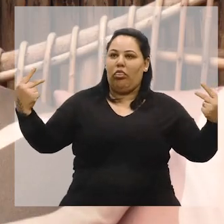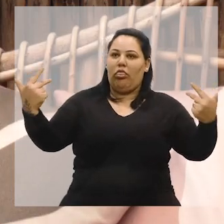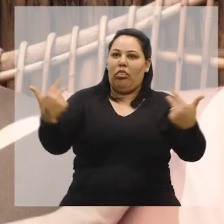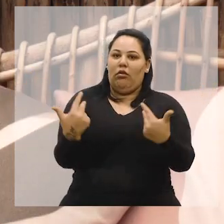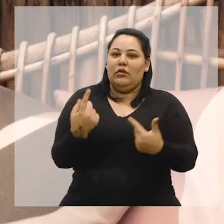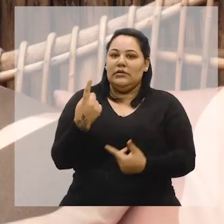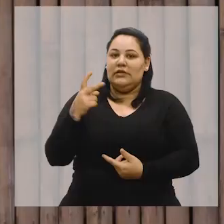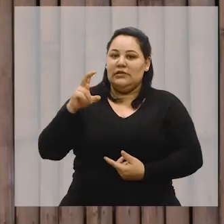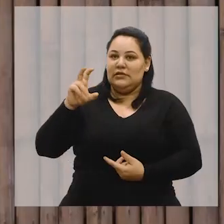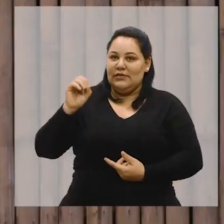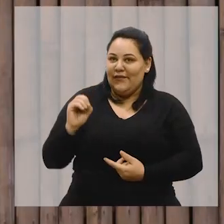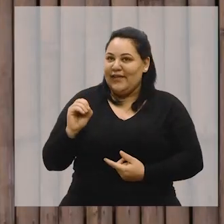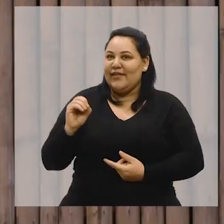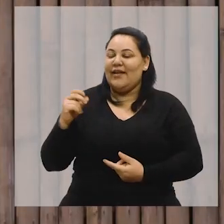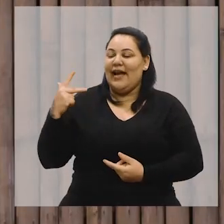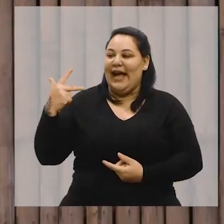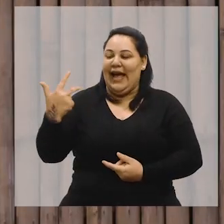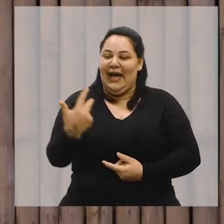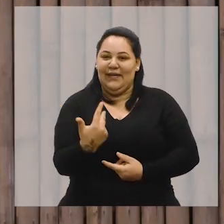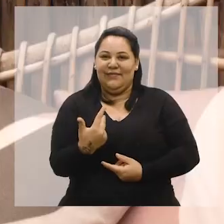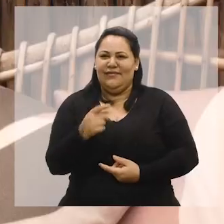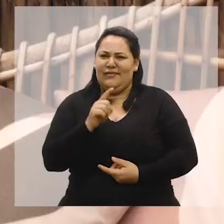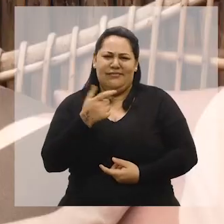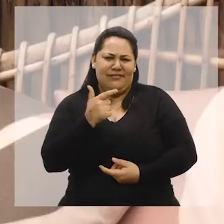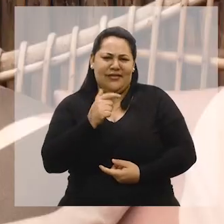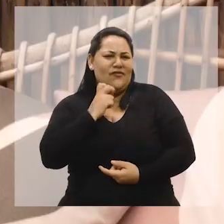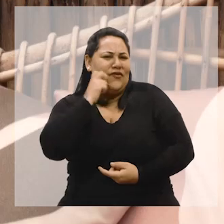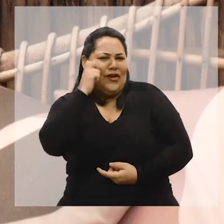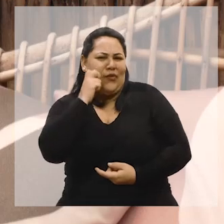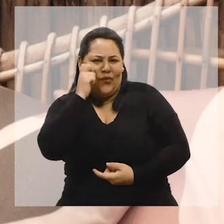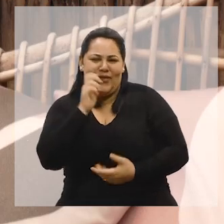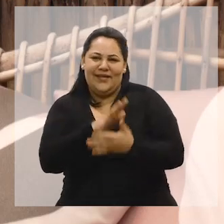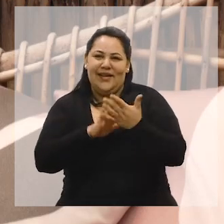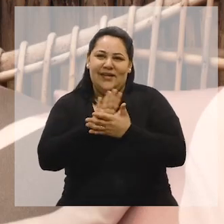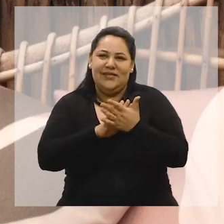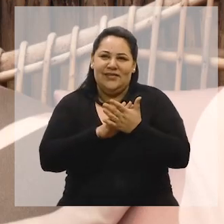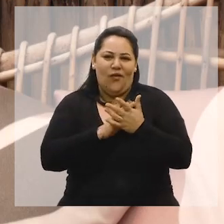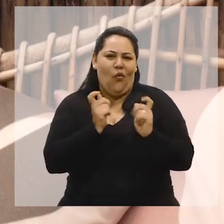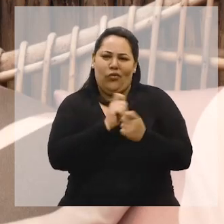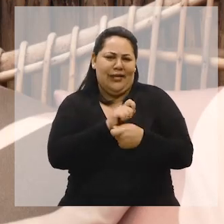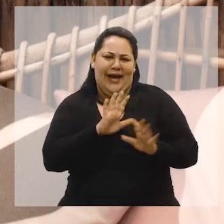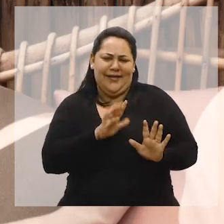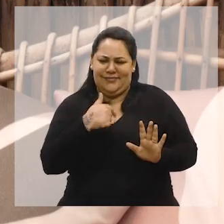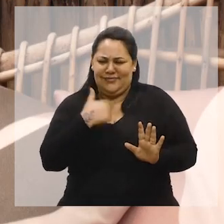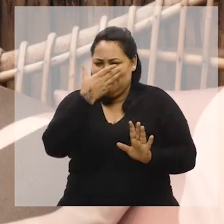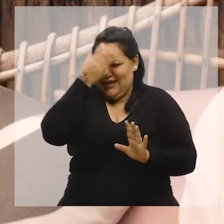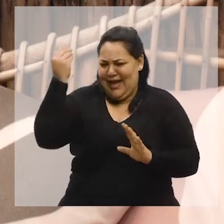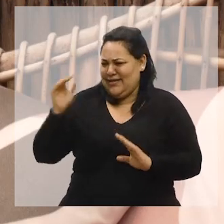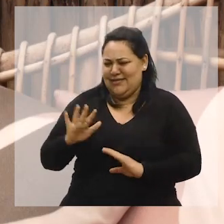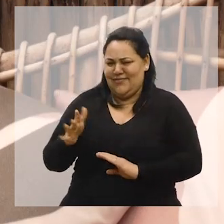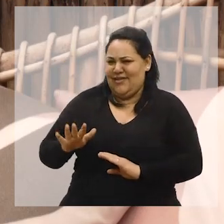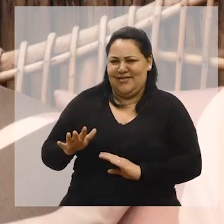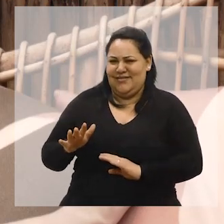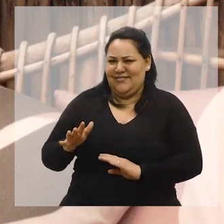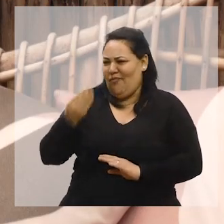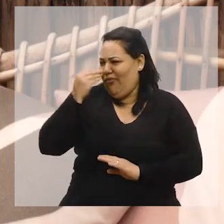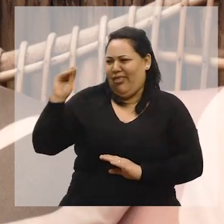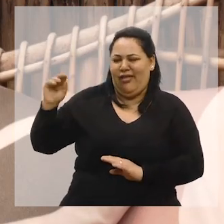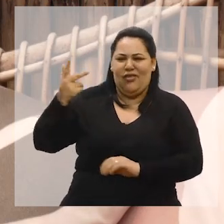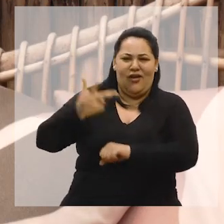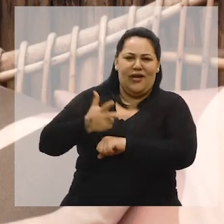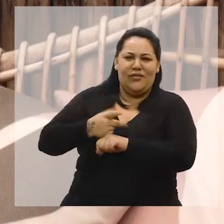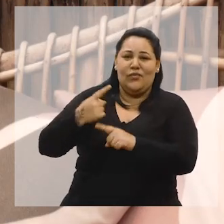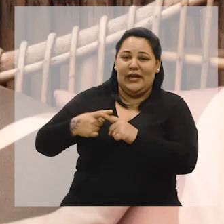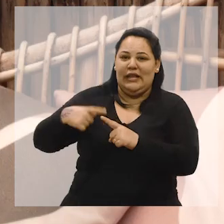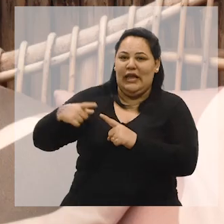é uma coisa que me encabula. 150 câmeras. 150. Não me encabula, não, sabe? Pelo contrário, a gente até esquece que tem aquilo